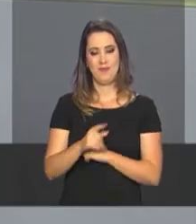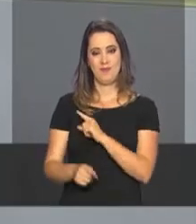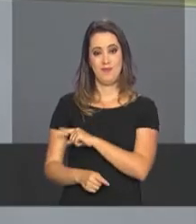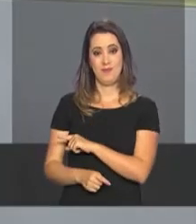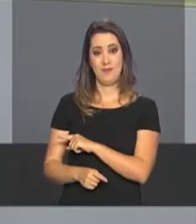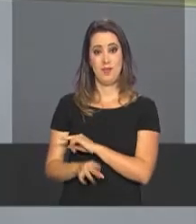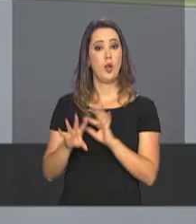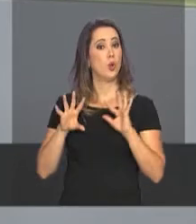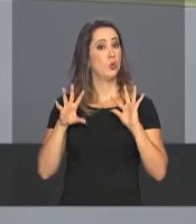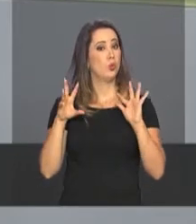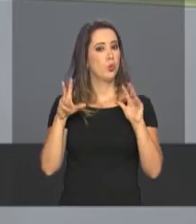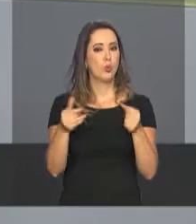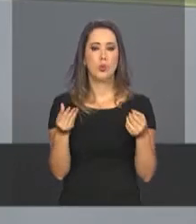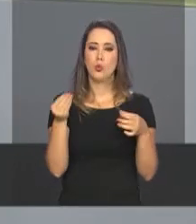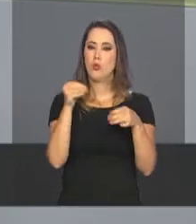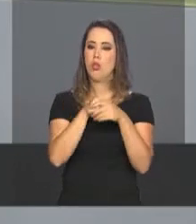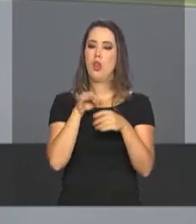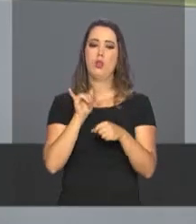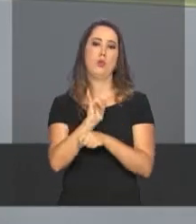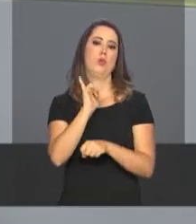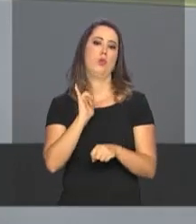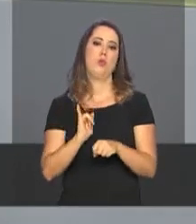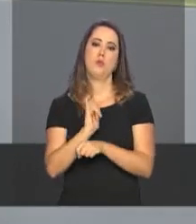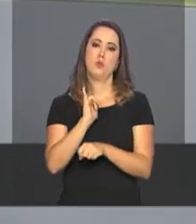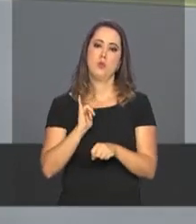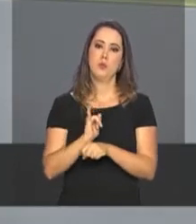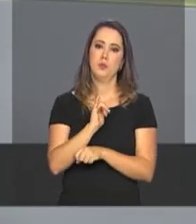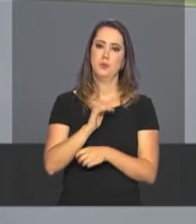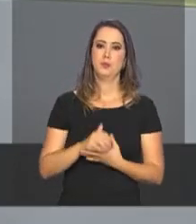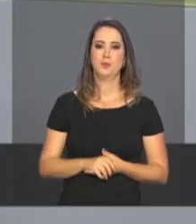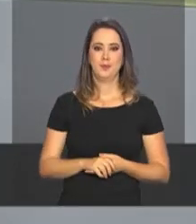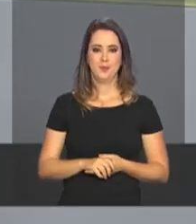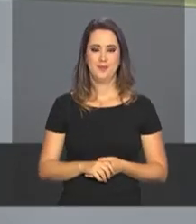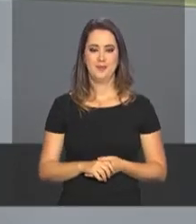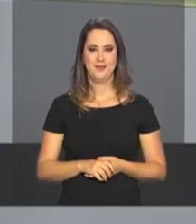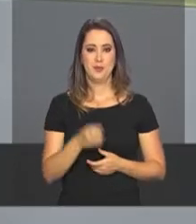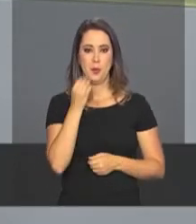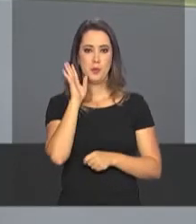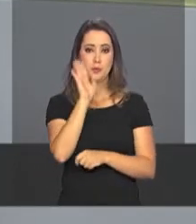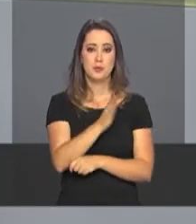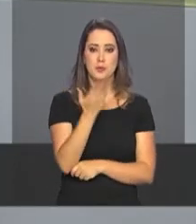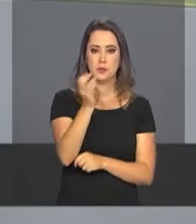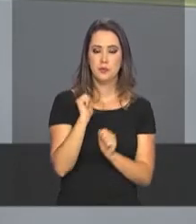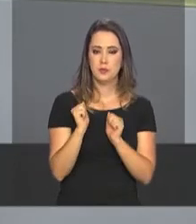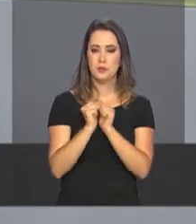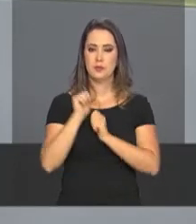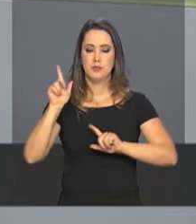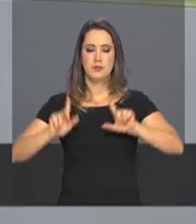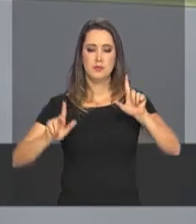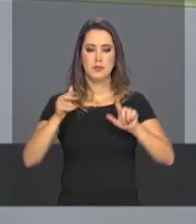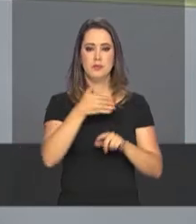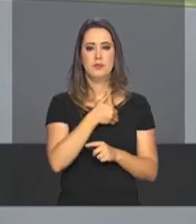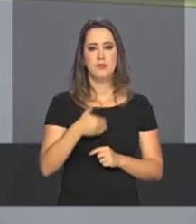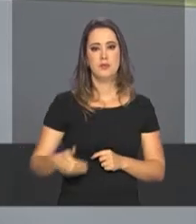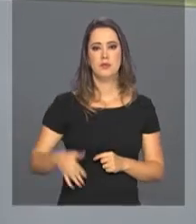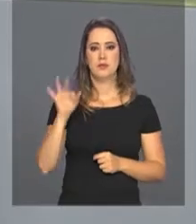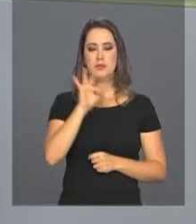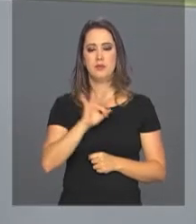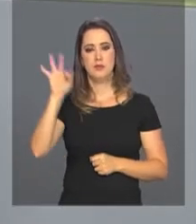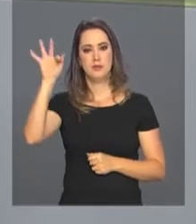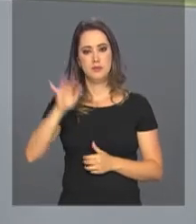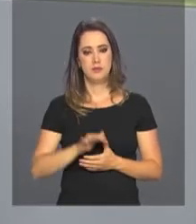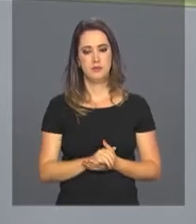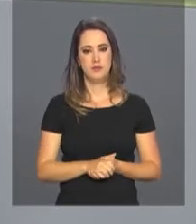e todas as reportagens estão disponíveis em nosso canal no youtube uma boa tarde pra você continue com a gente aqui na nbr a tv